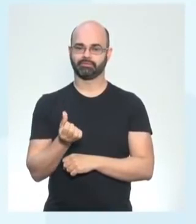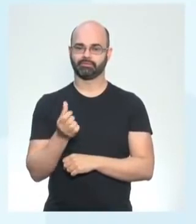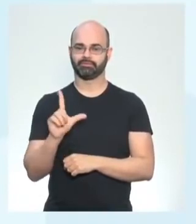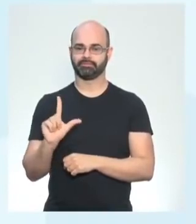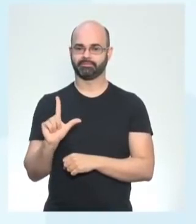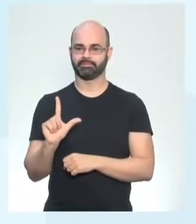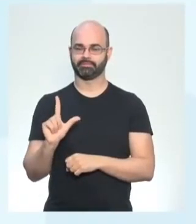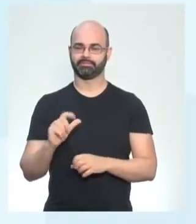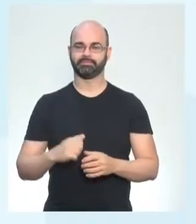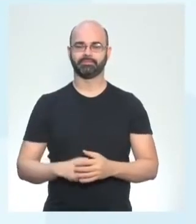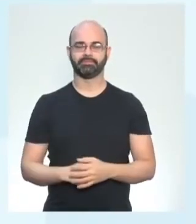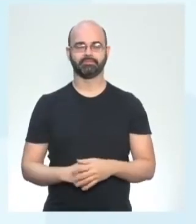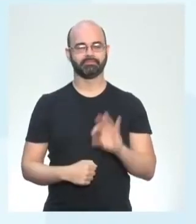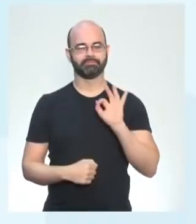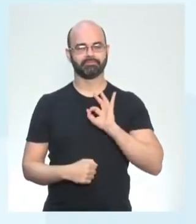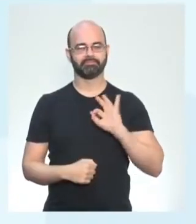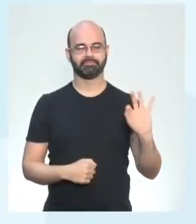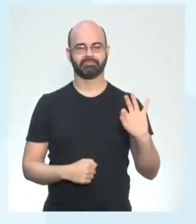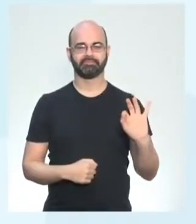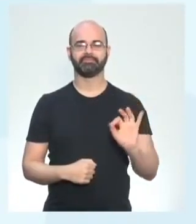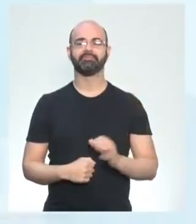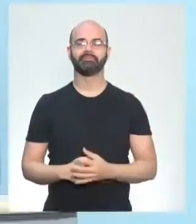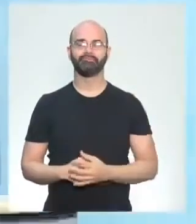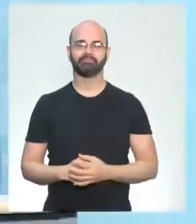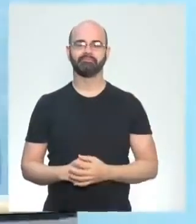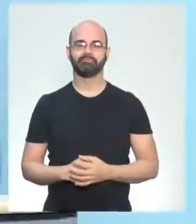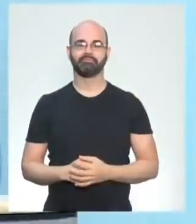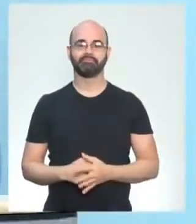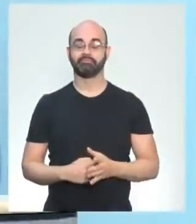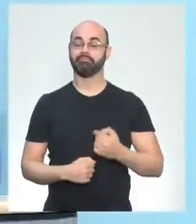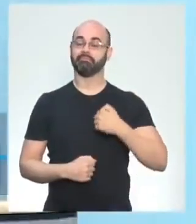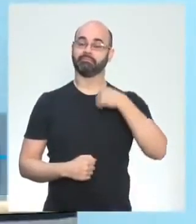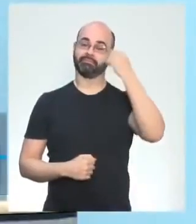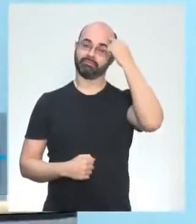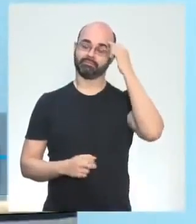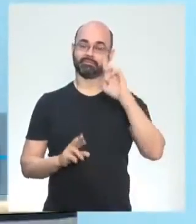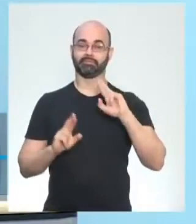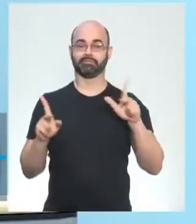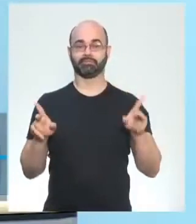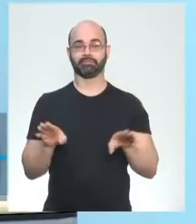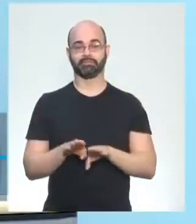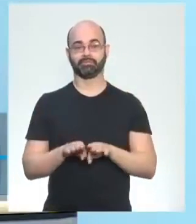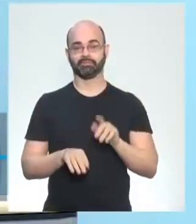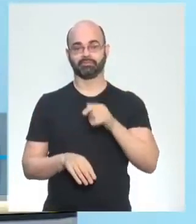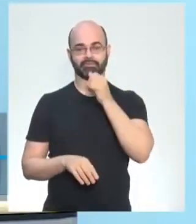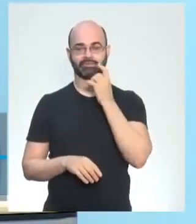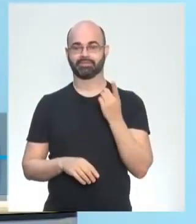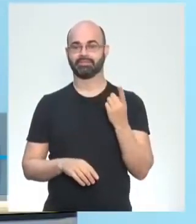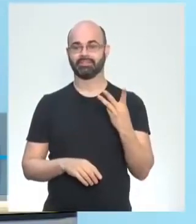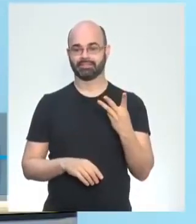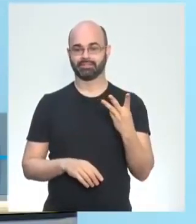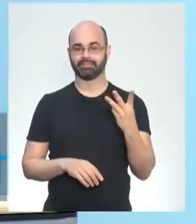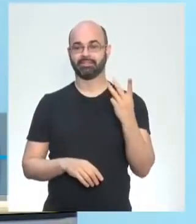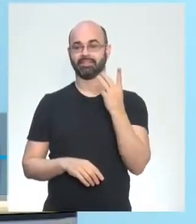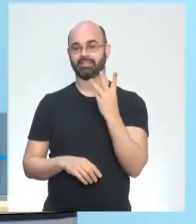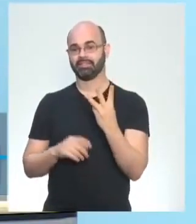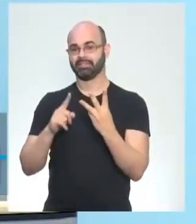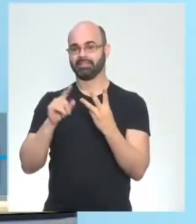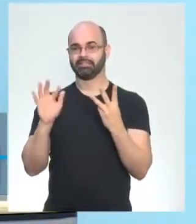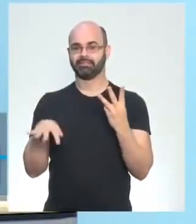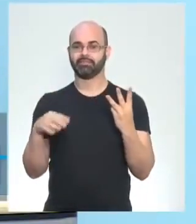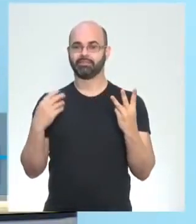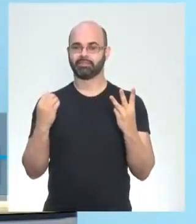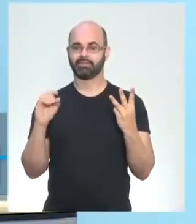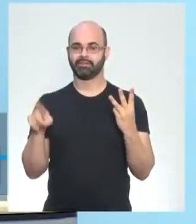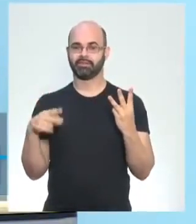2,6 litros. Show de bola. Eu até pensaria diferente. Fala Ó, aí, como você pensaria? O 13 termina com 3. Fechado. E o